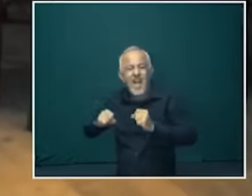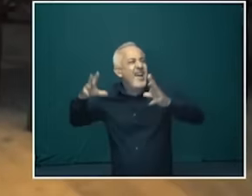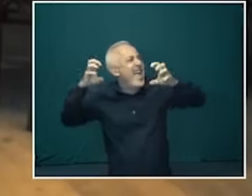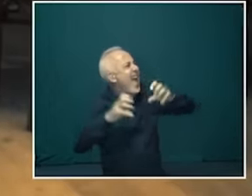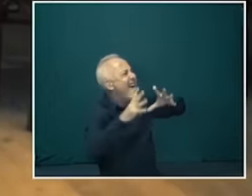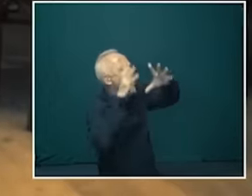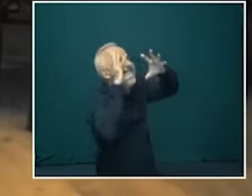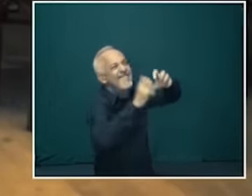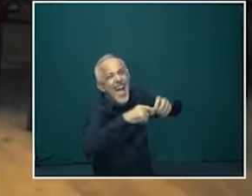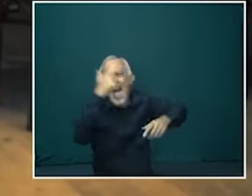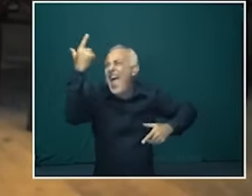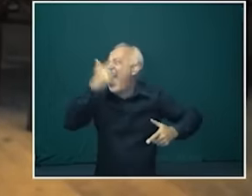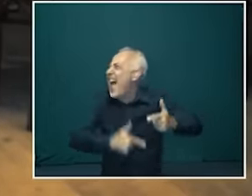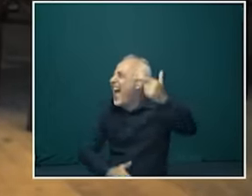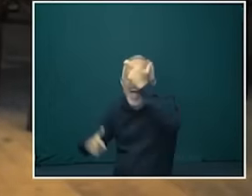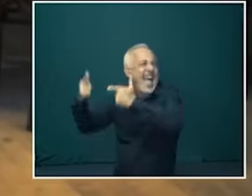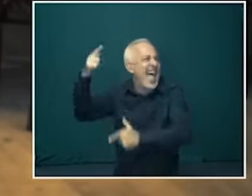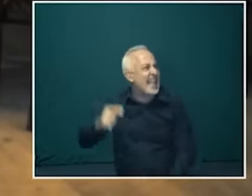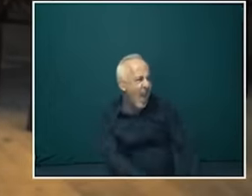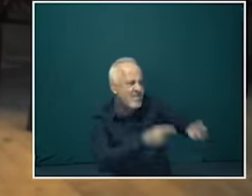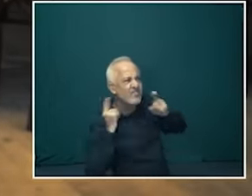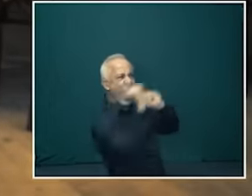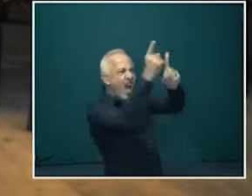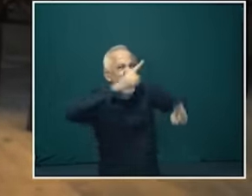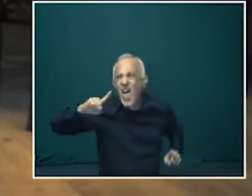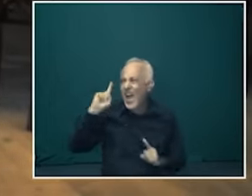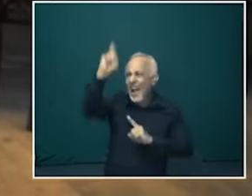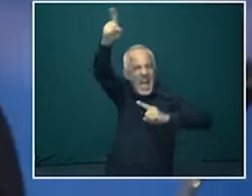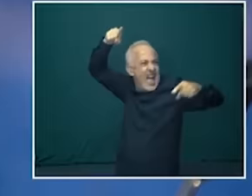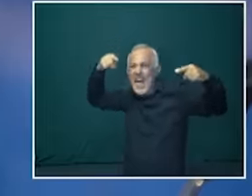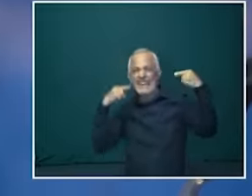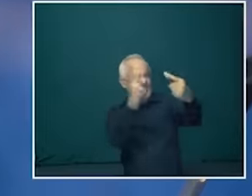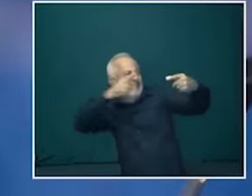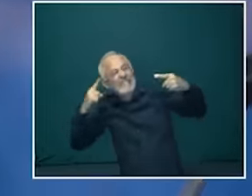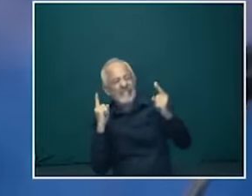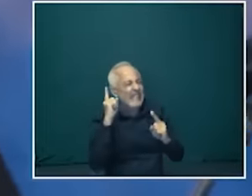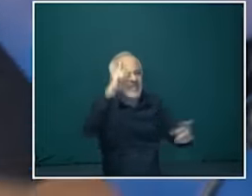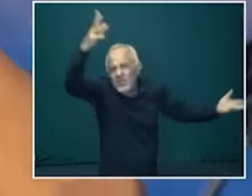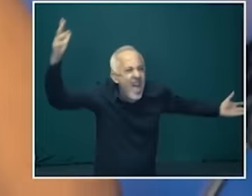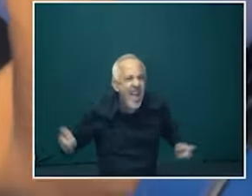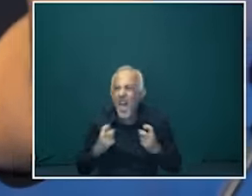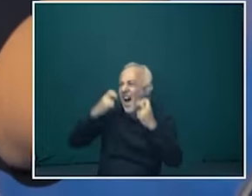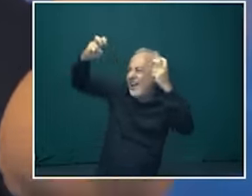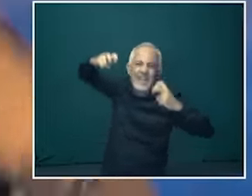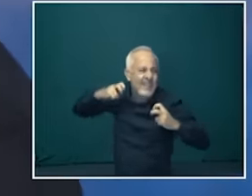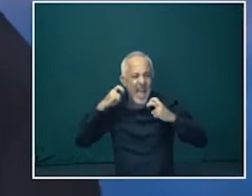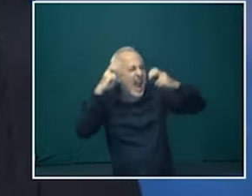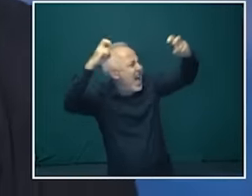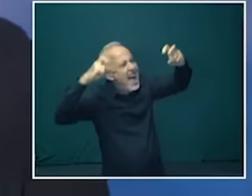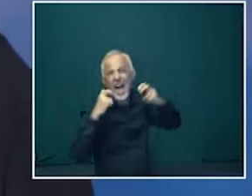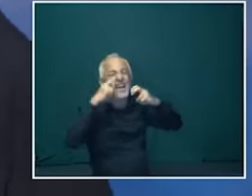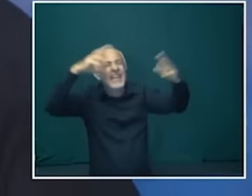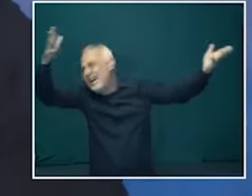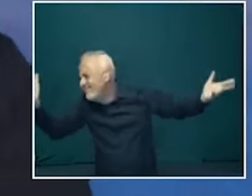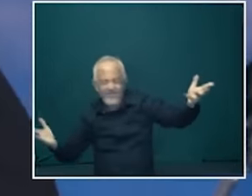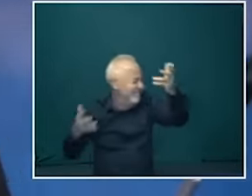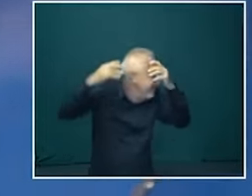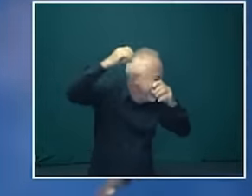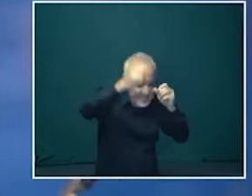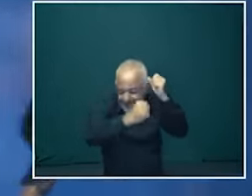ah, ah, a briga foi feia, teve dedo na cara, teve voz